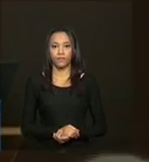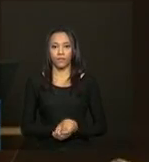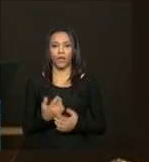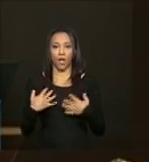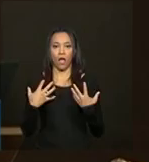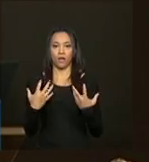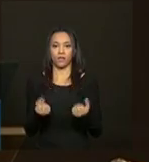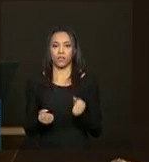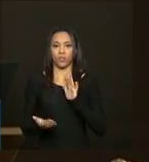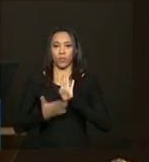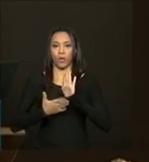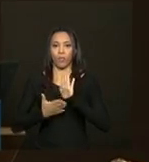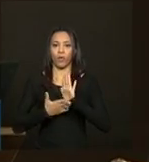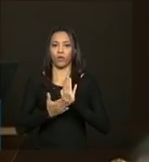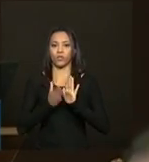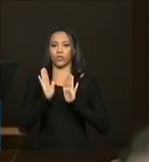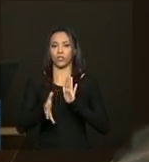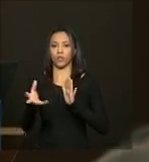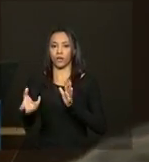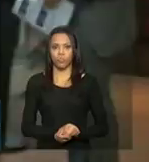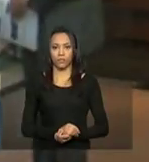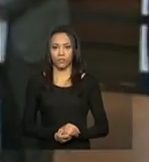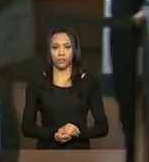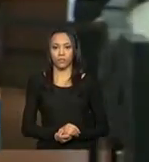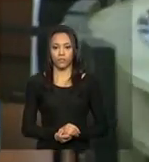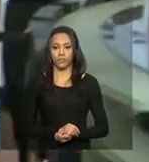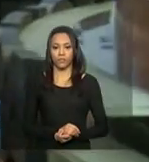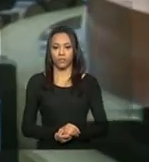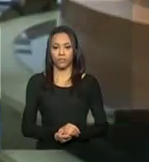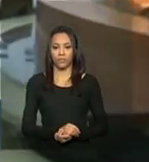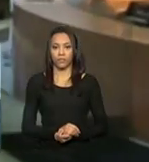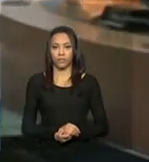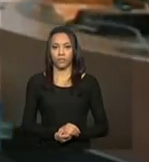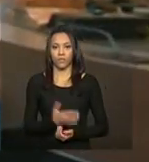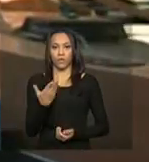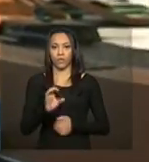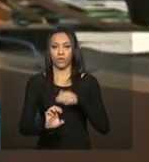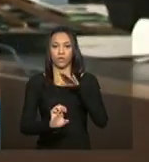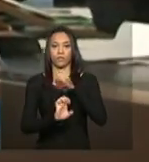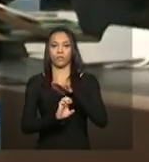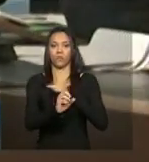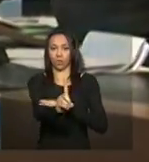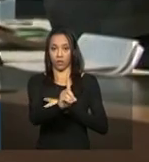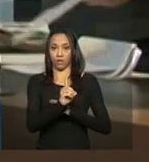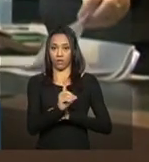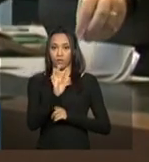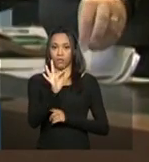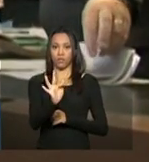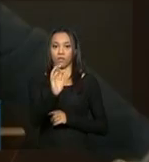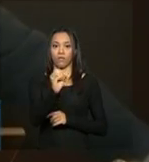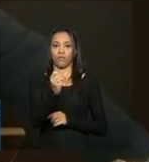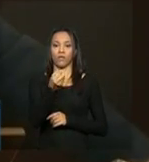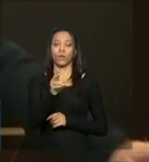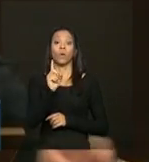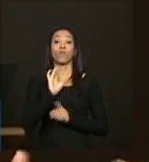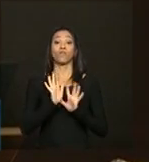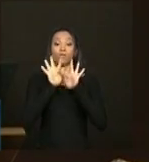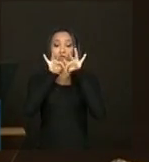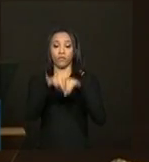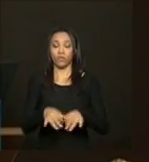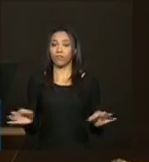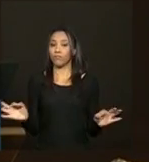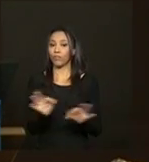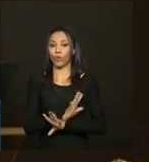Aceito proposta mediante entrega de envelopes, corretora Fator. Corretora Fator. Está encerrada a fase